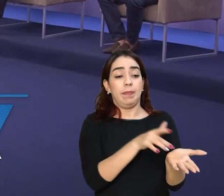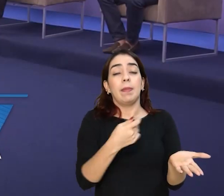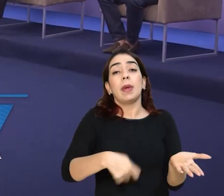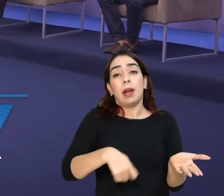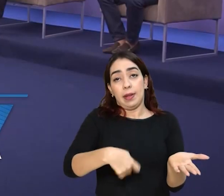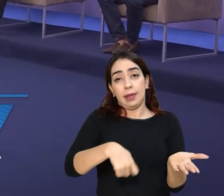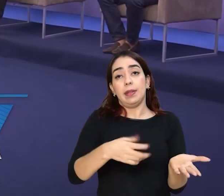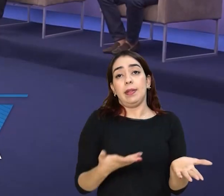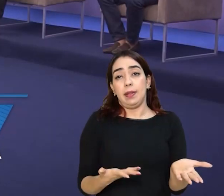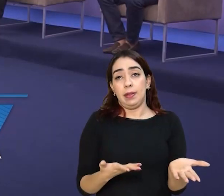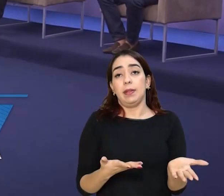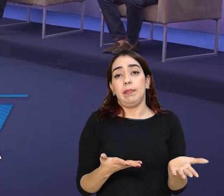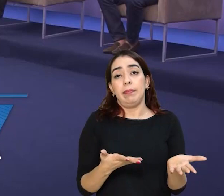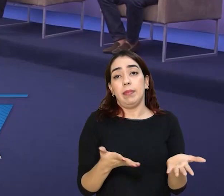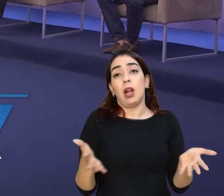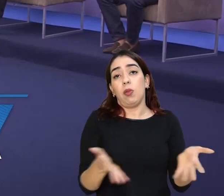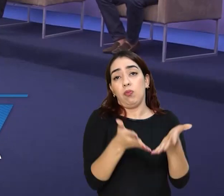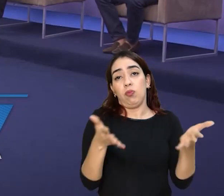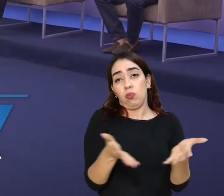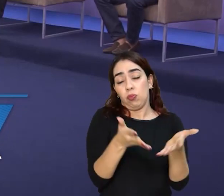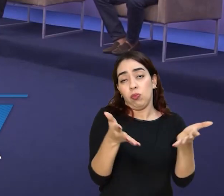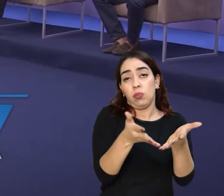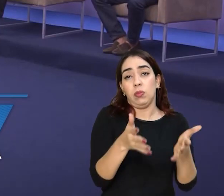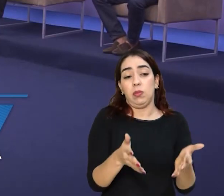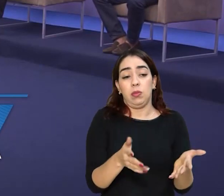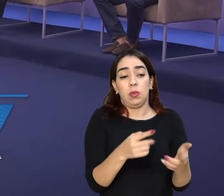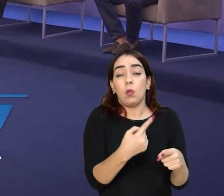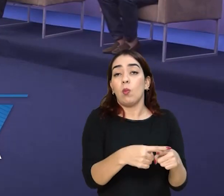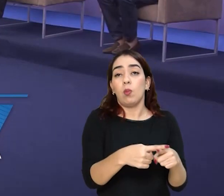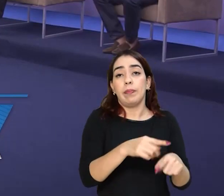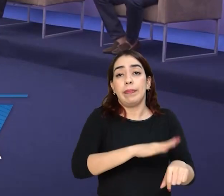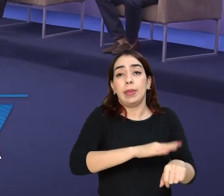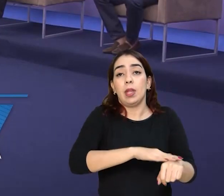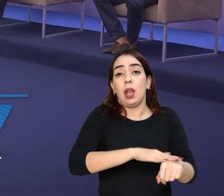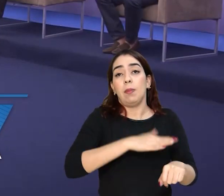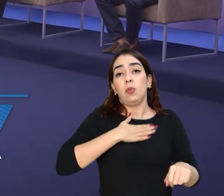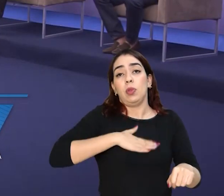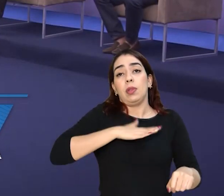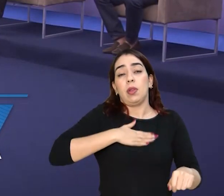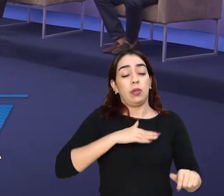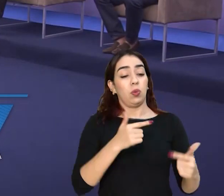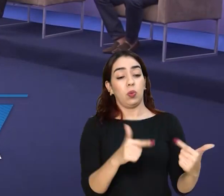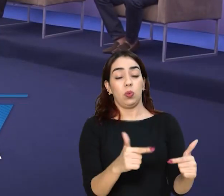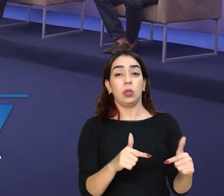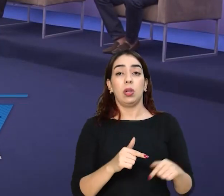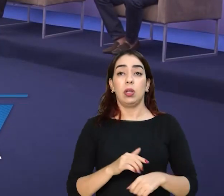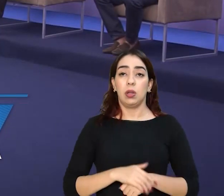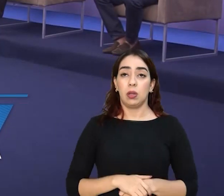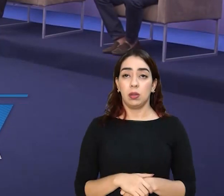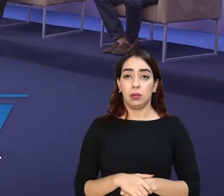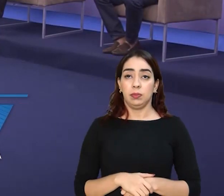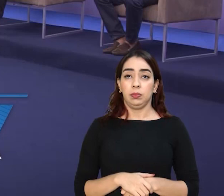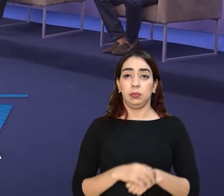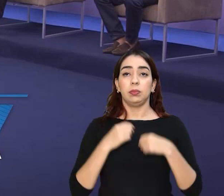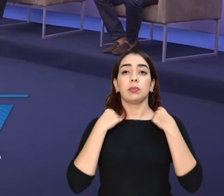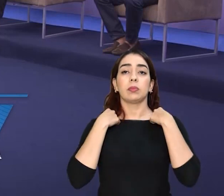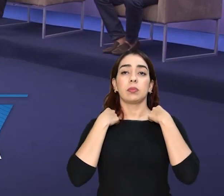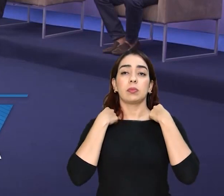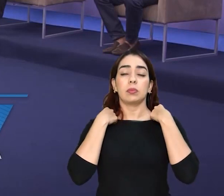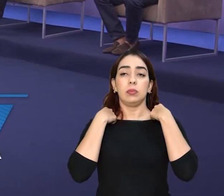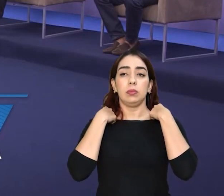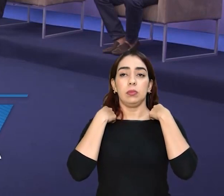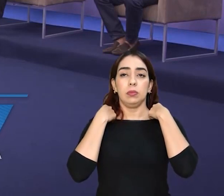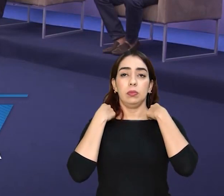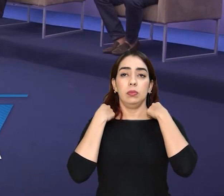para recuperar os jogadores. Mais ou menos. Casos, né? Ah, não, o jogador. O jogador, sim. O gramado... O Fernando Miguel, esses jogadores aí, agora,